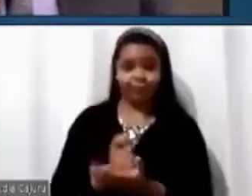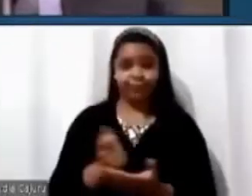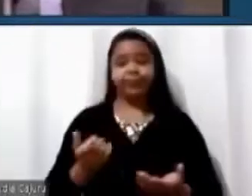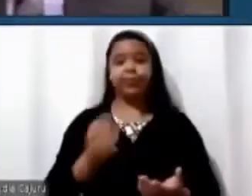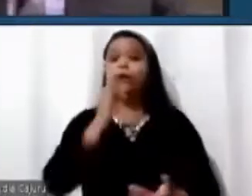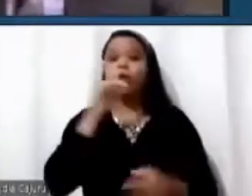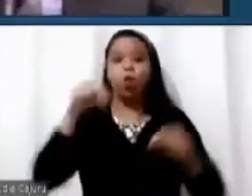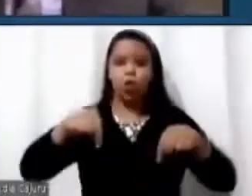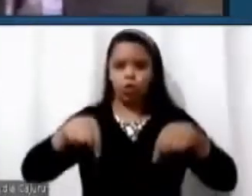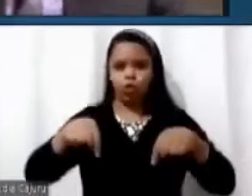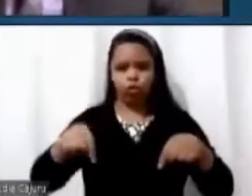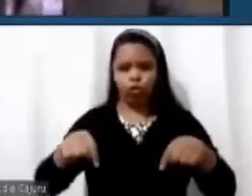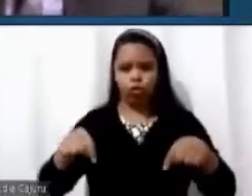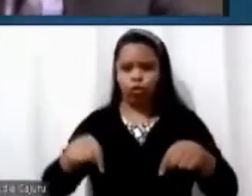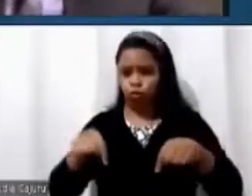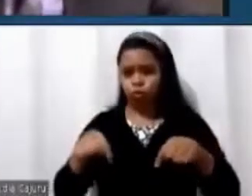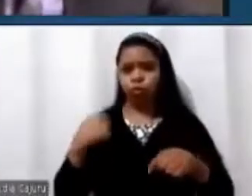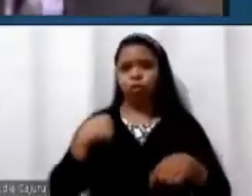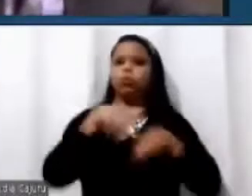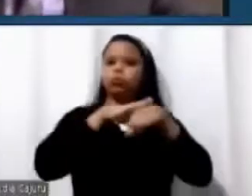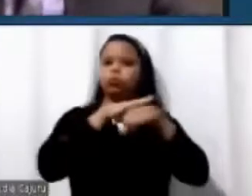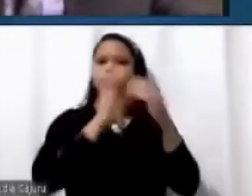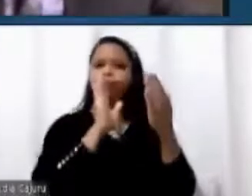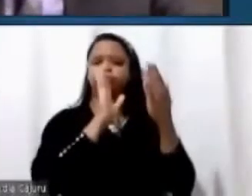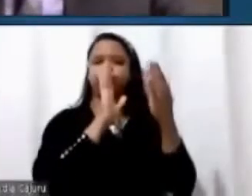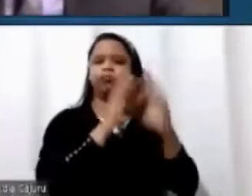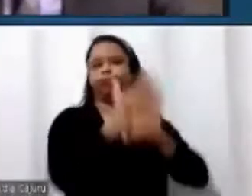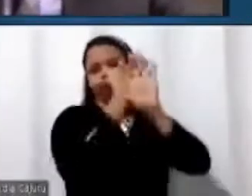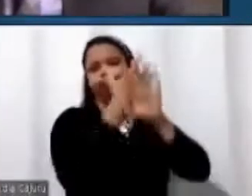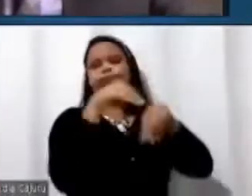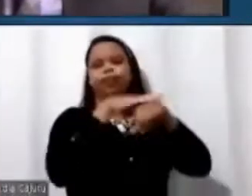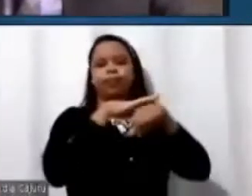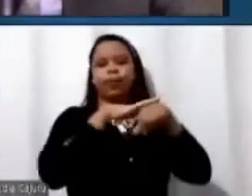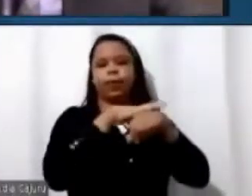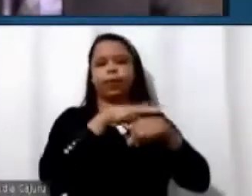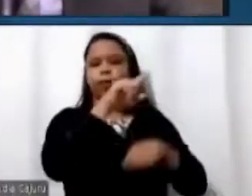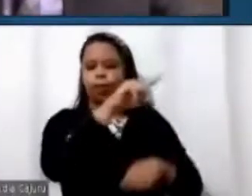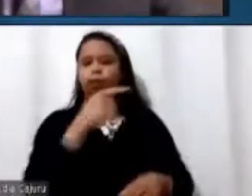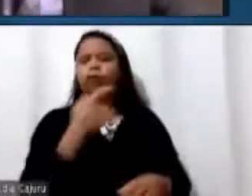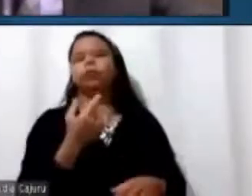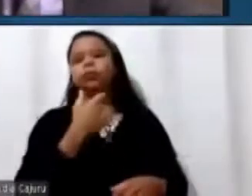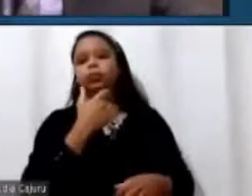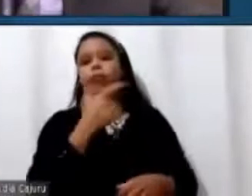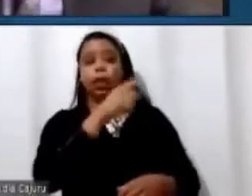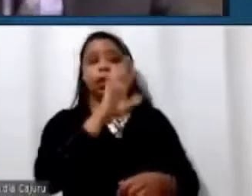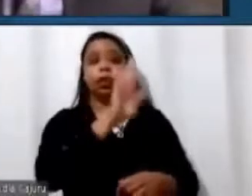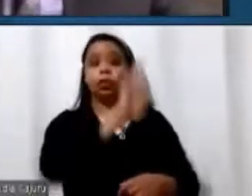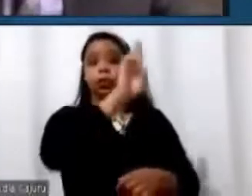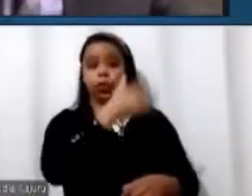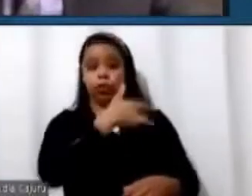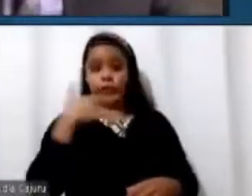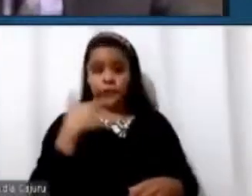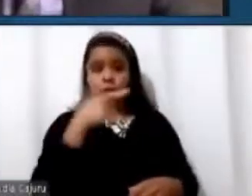tivemos vimos uma decisão, temos um caso lá que é um caso drástico de uma criança de 2 anos de idade precisando de